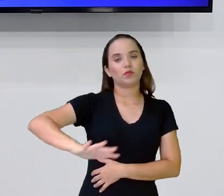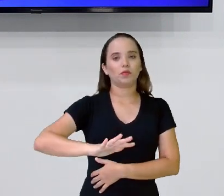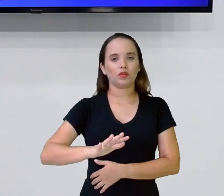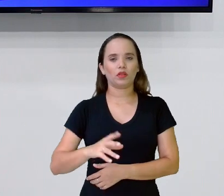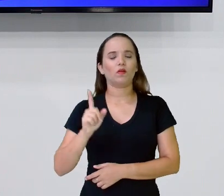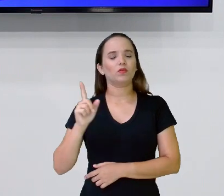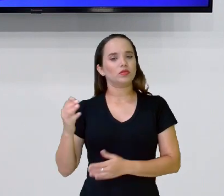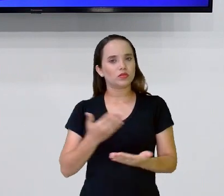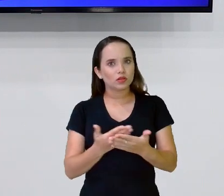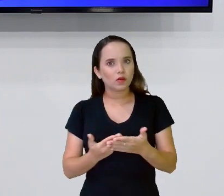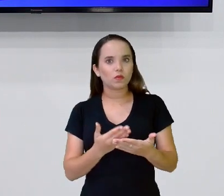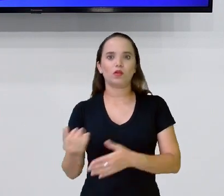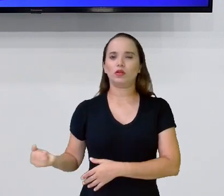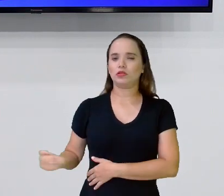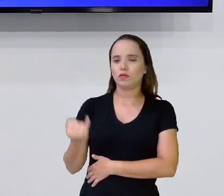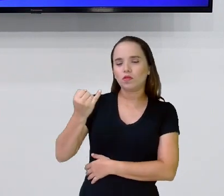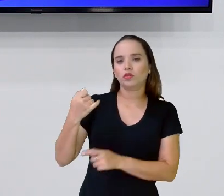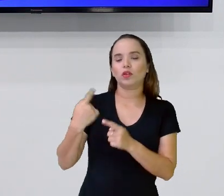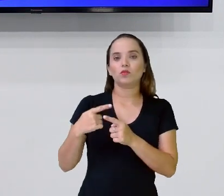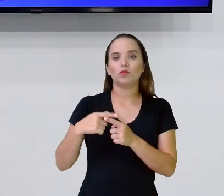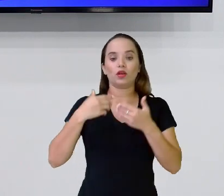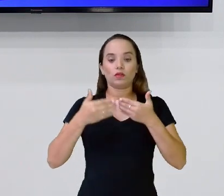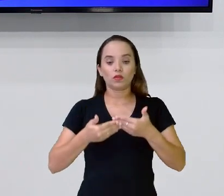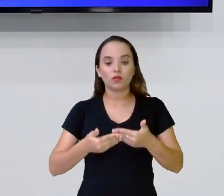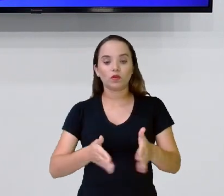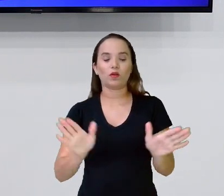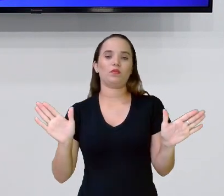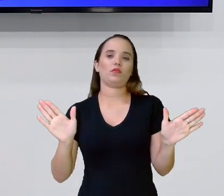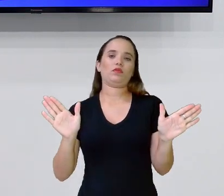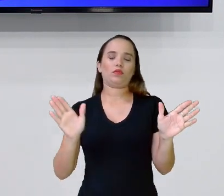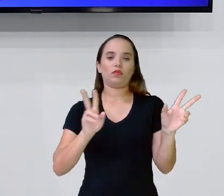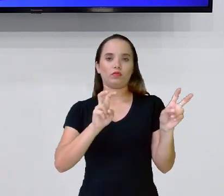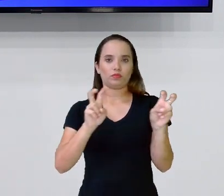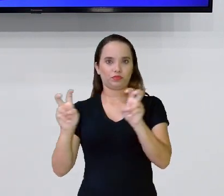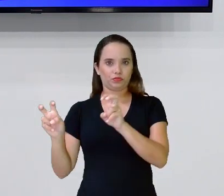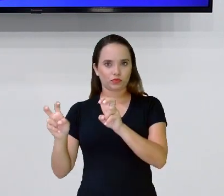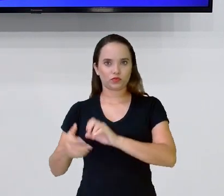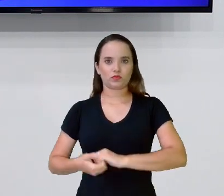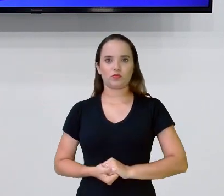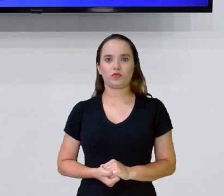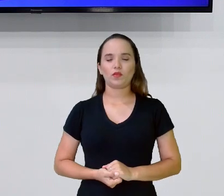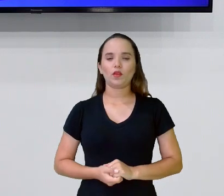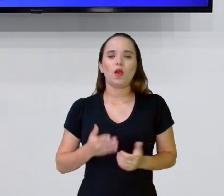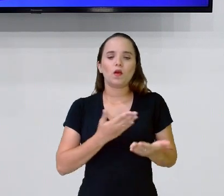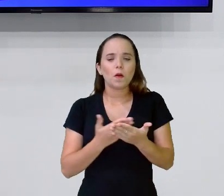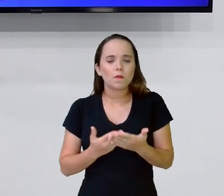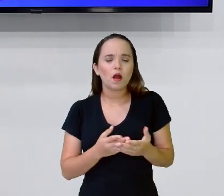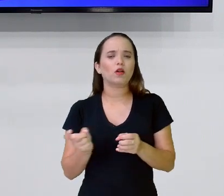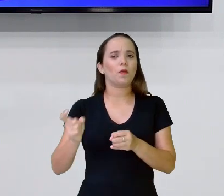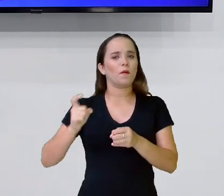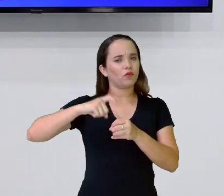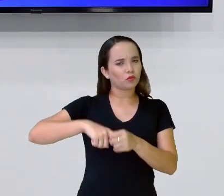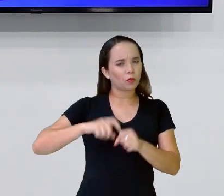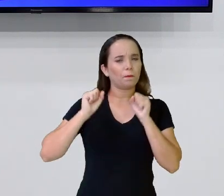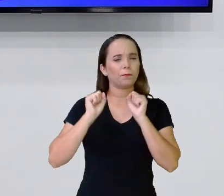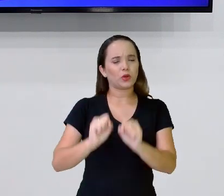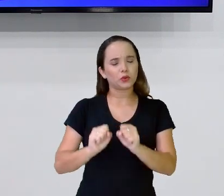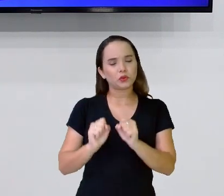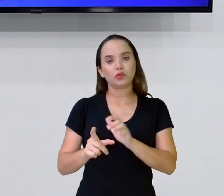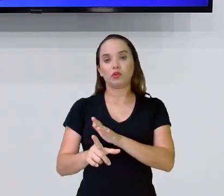porque são aulas que vão trazer uma abertura, né, de temas. Então, é aquela aula que você pode voltar sempre antes de